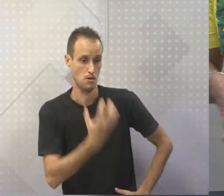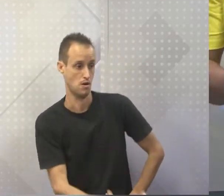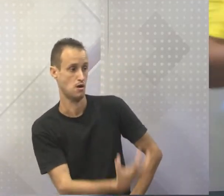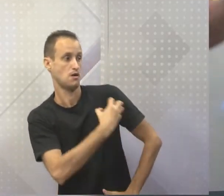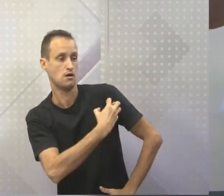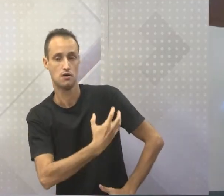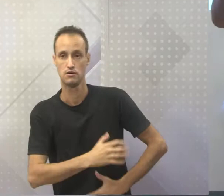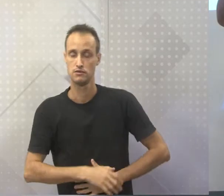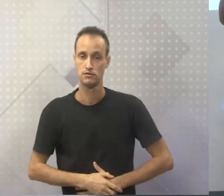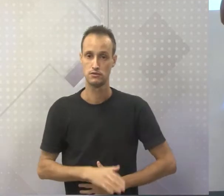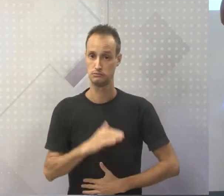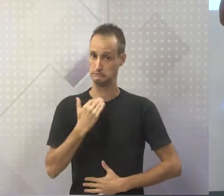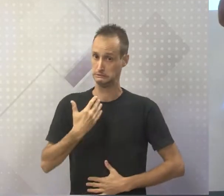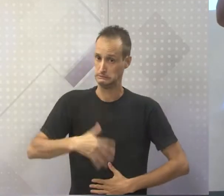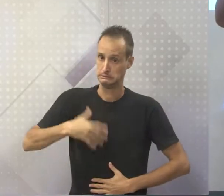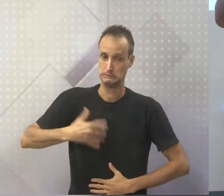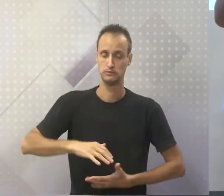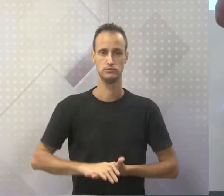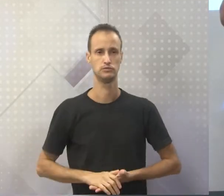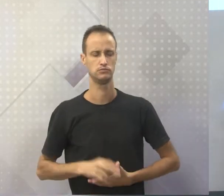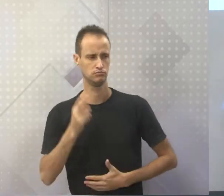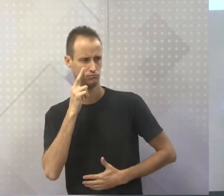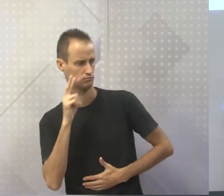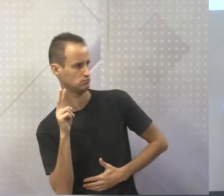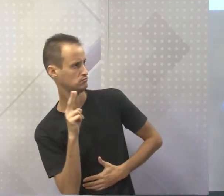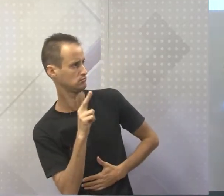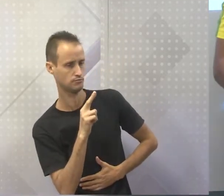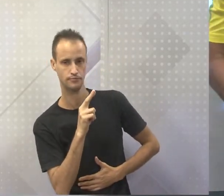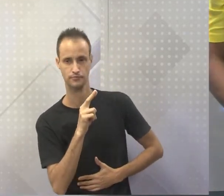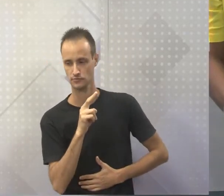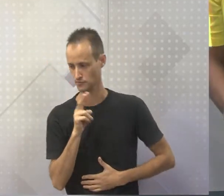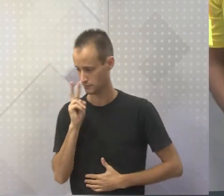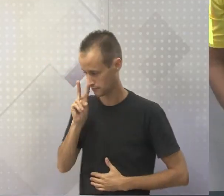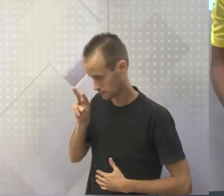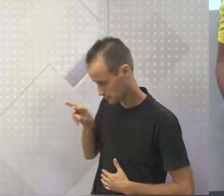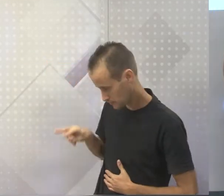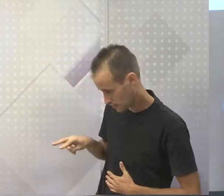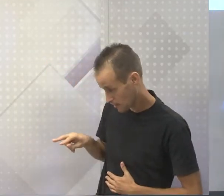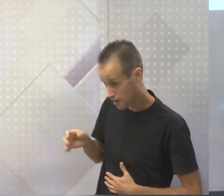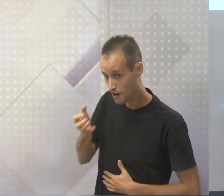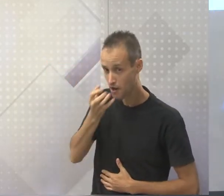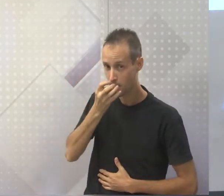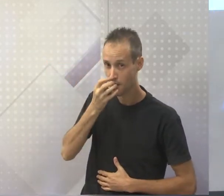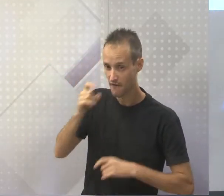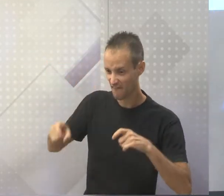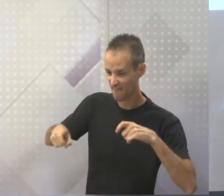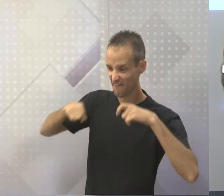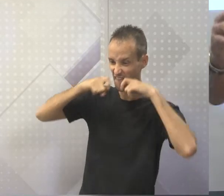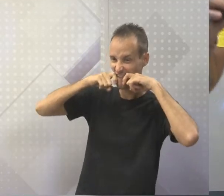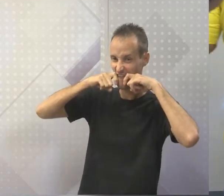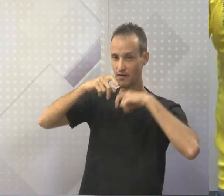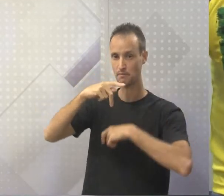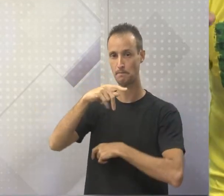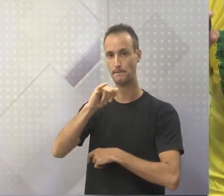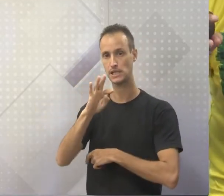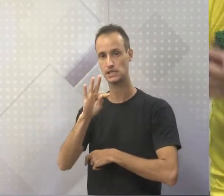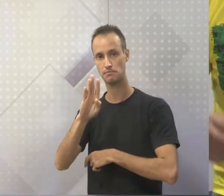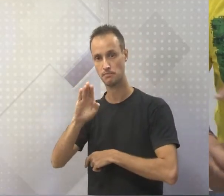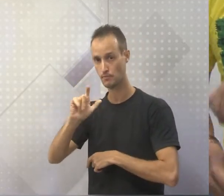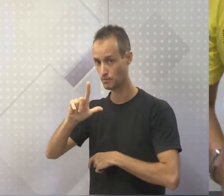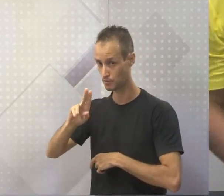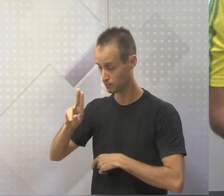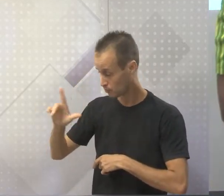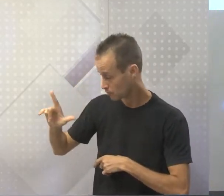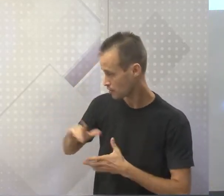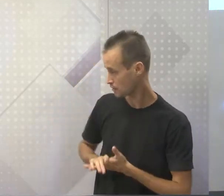você olha, tá lá um cachorrinho bem legal, pitbull, faz a mesma coisa.